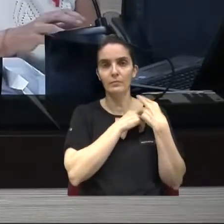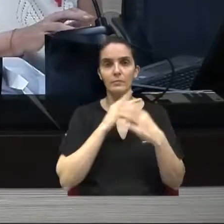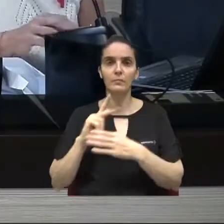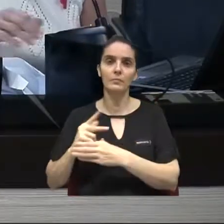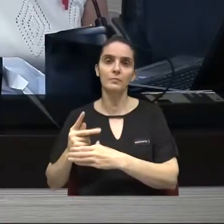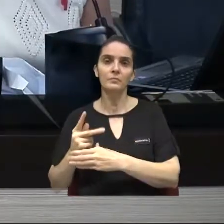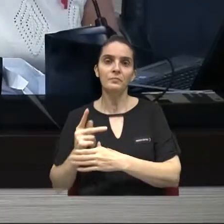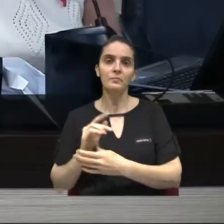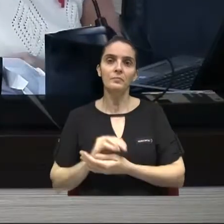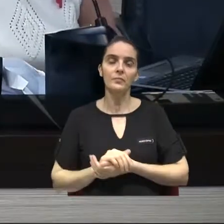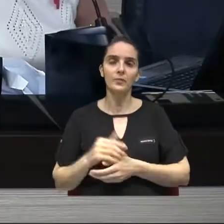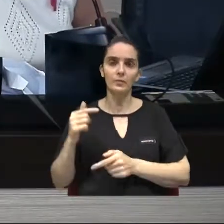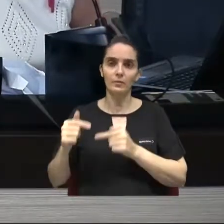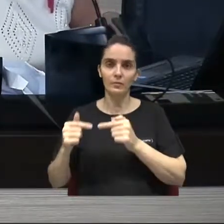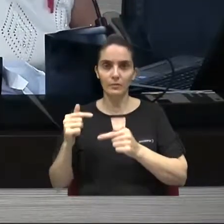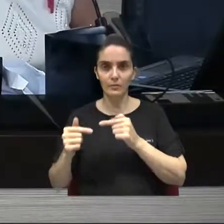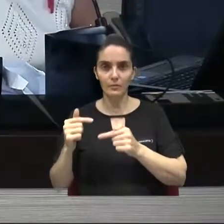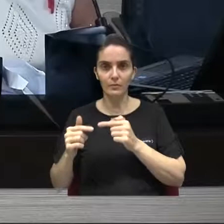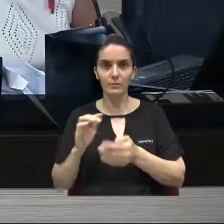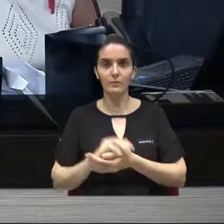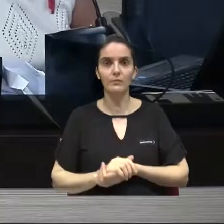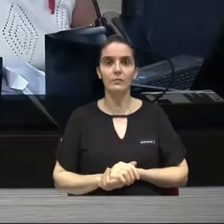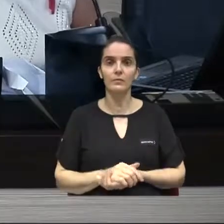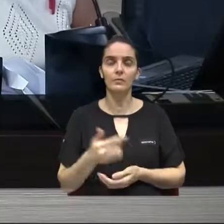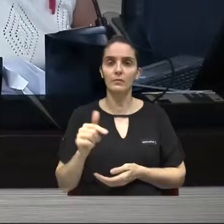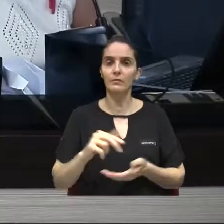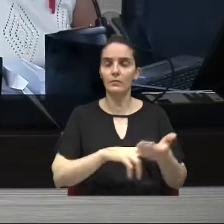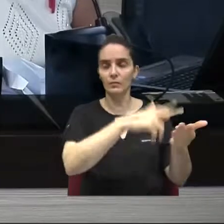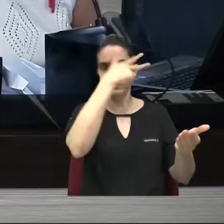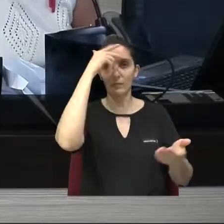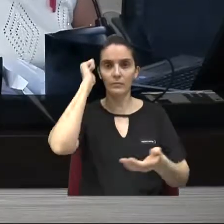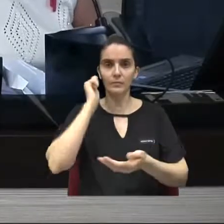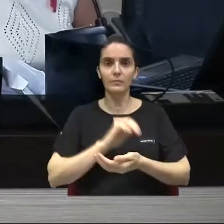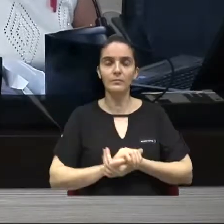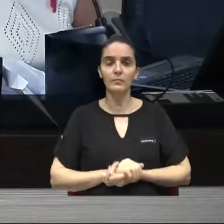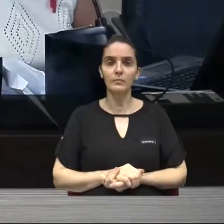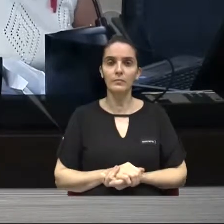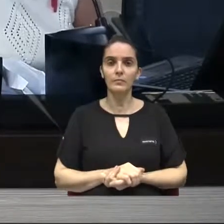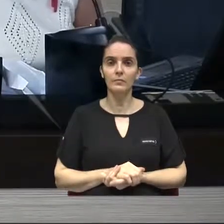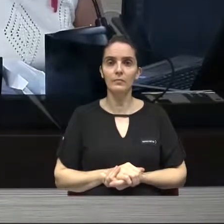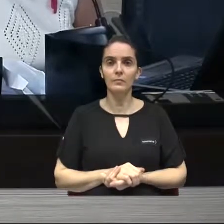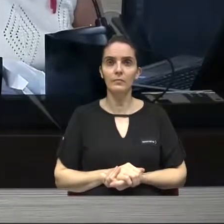Lúcio de Oliveira. Em discussão. Não havendo a executivo.